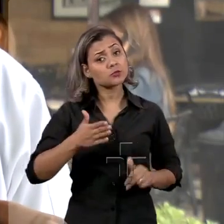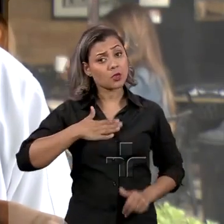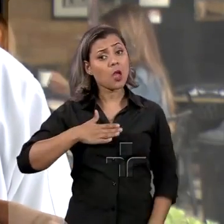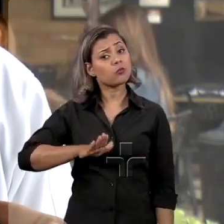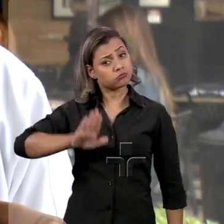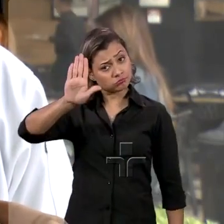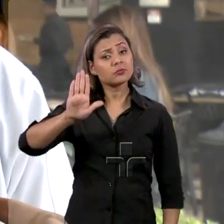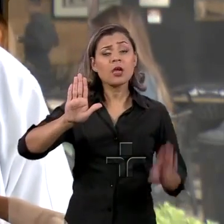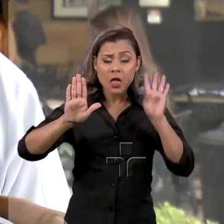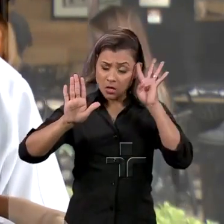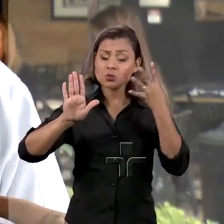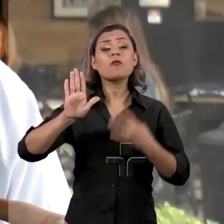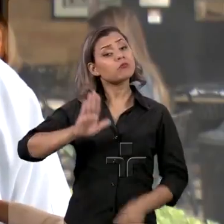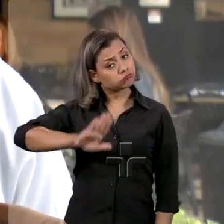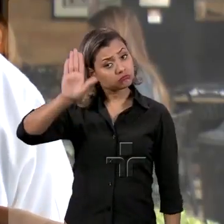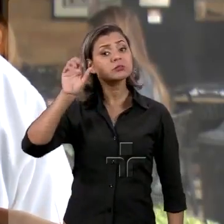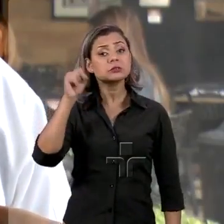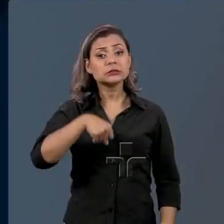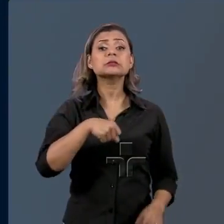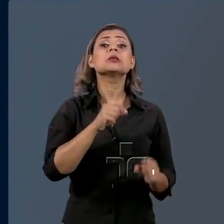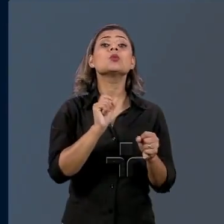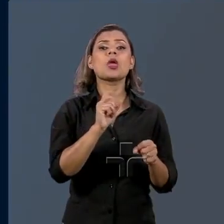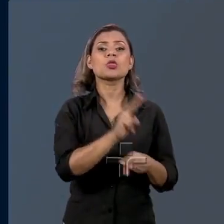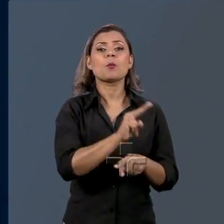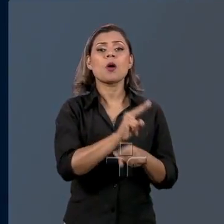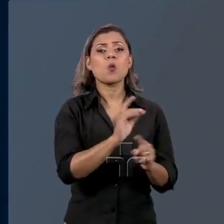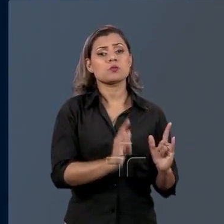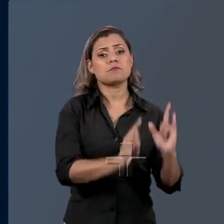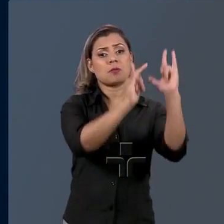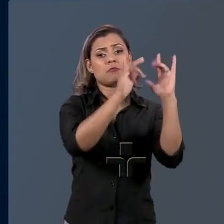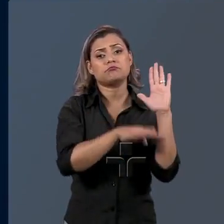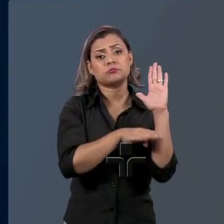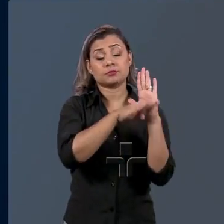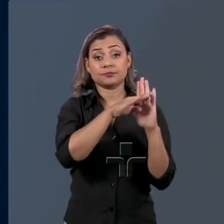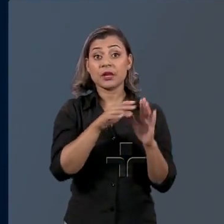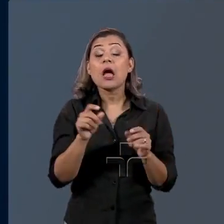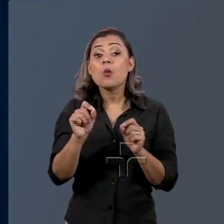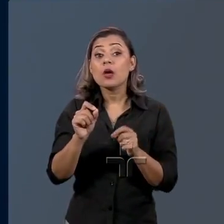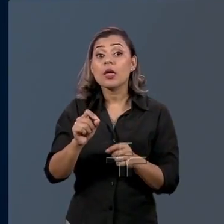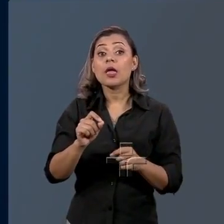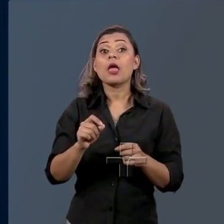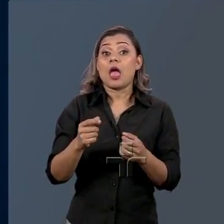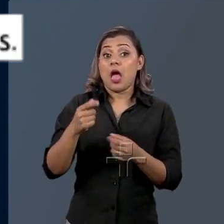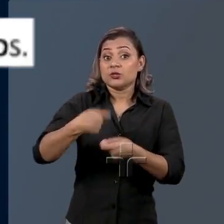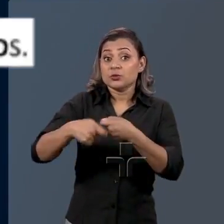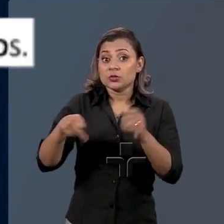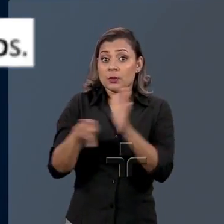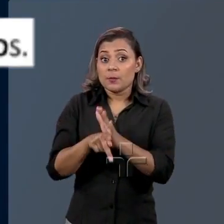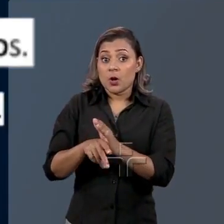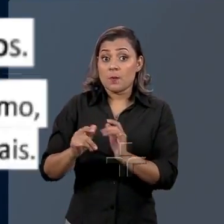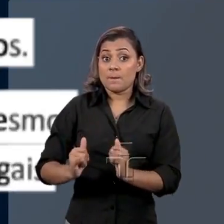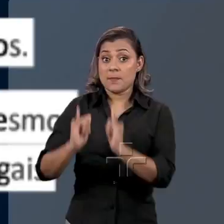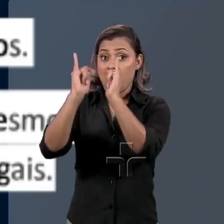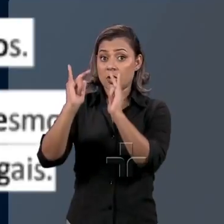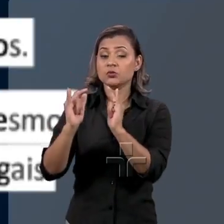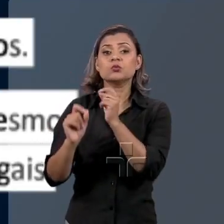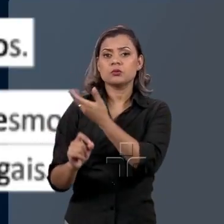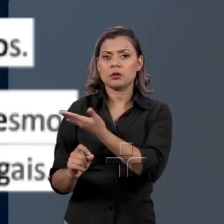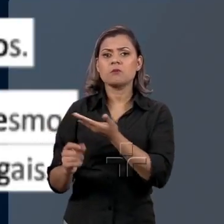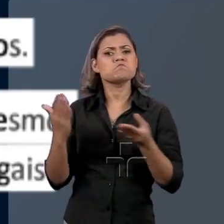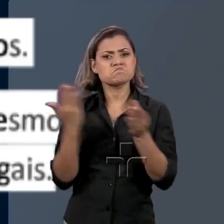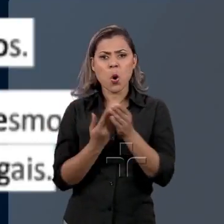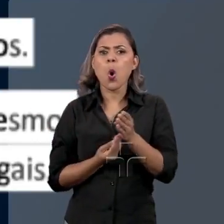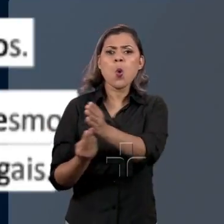eu resolvi me candidatar a síndico. Em nota, a administradora do prédio repudia as declarações e diz que vai responder